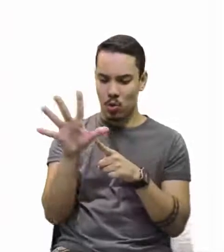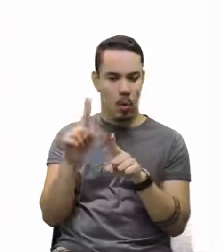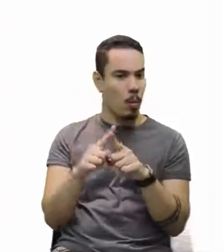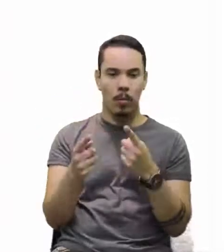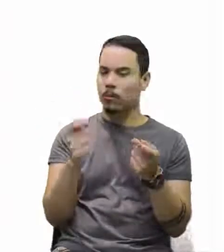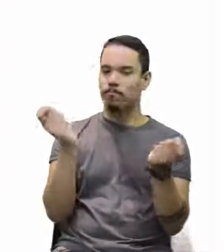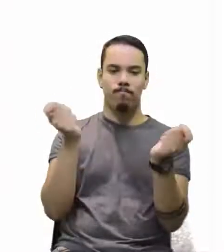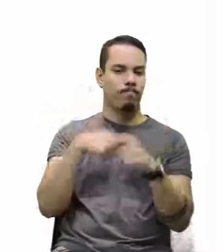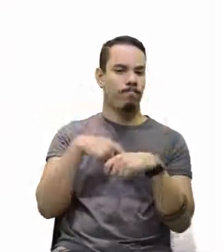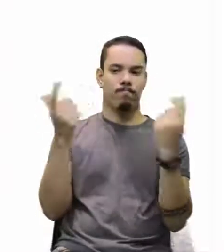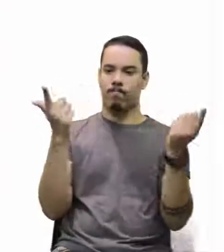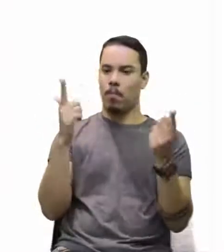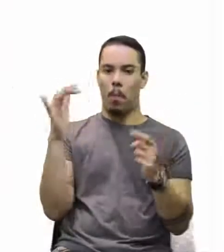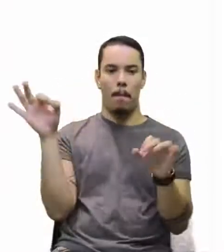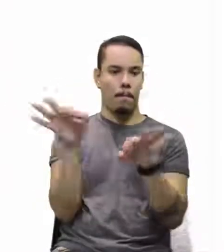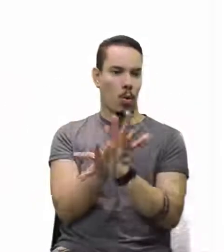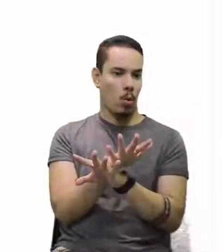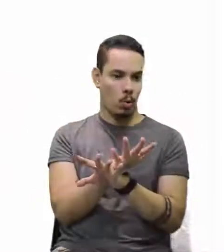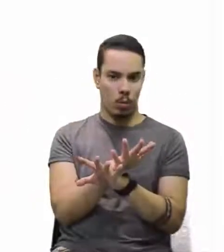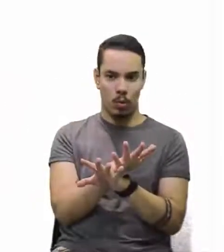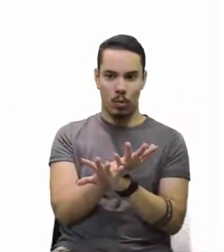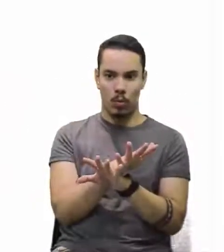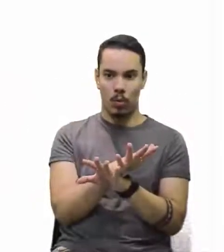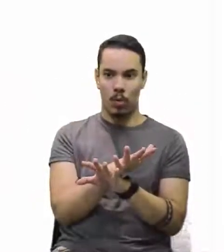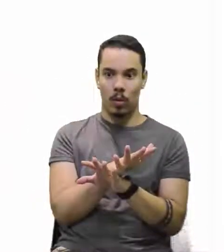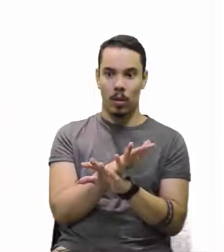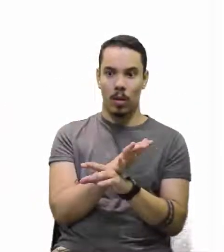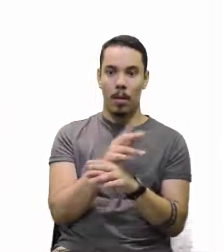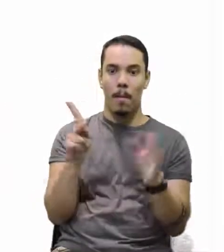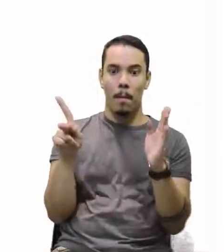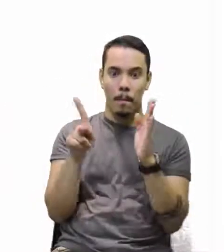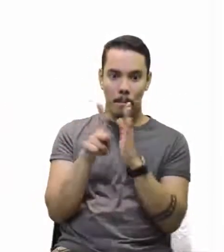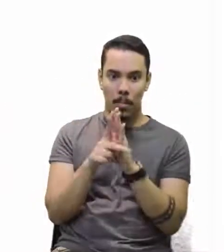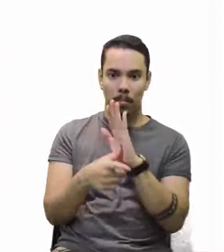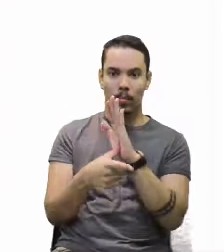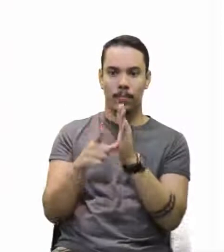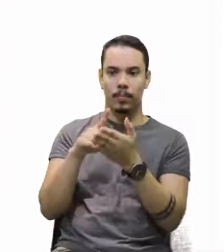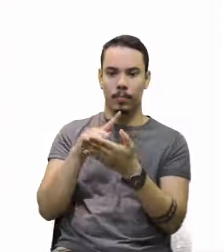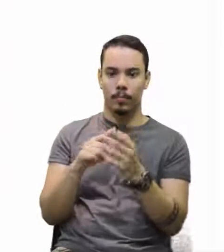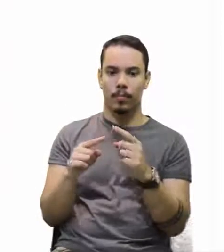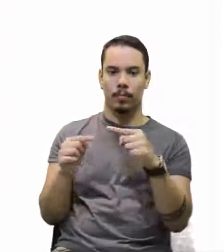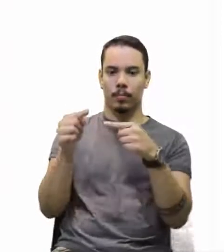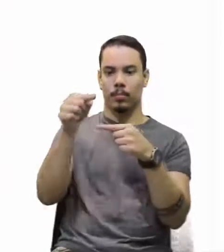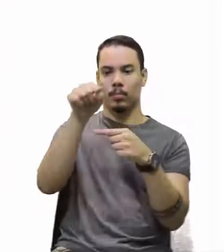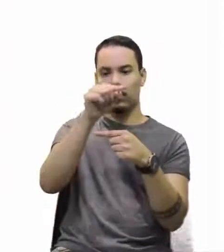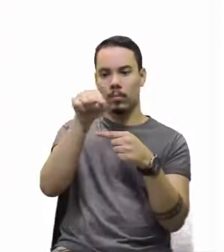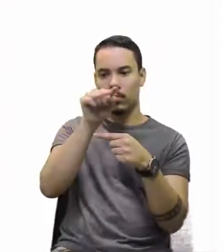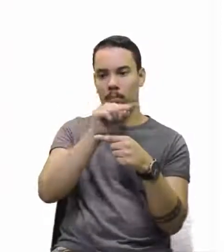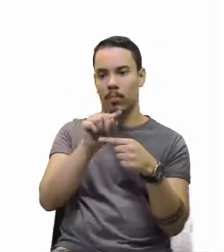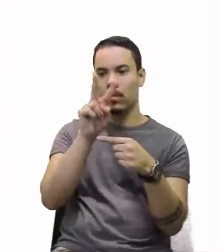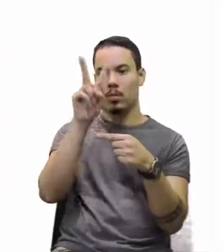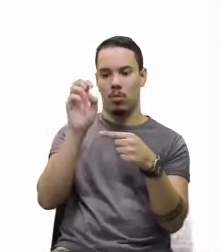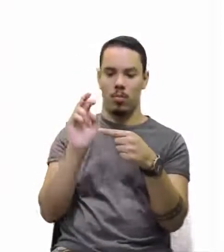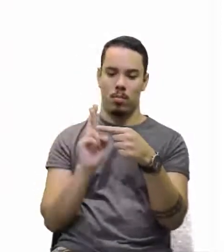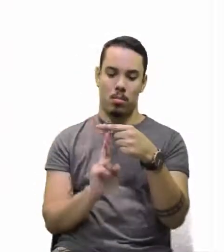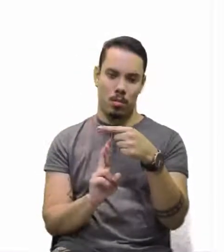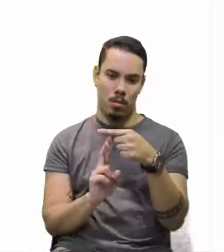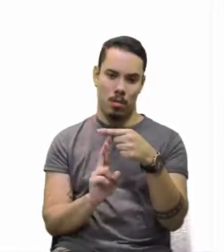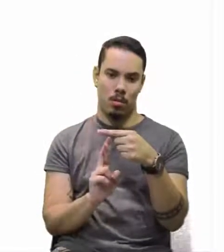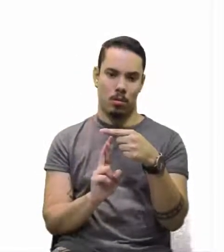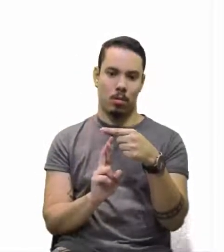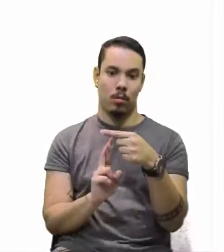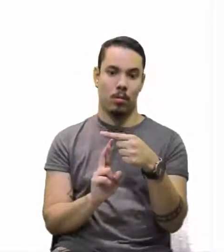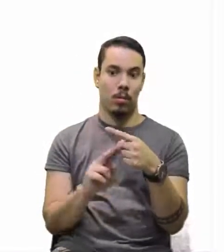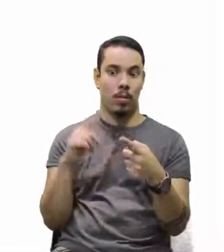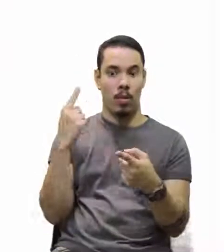atinge prontamente o valor de Y sobre R, porque I é igual a U sobre R. Como